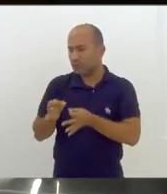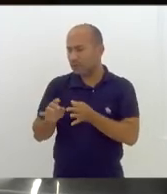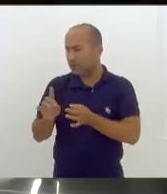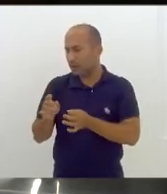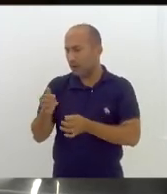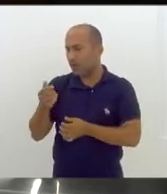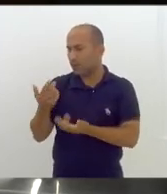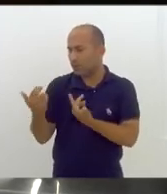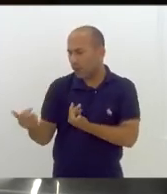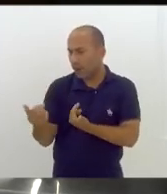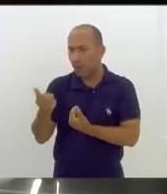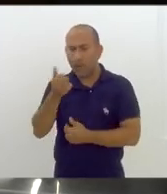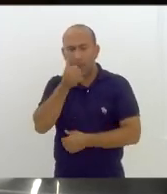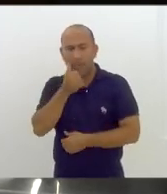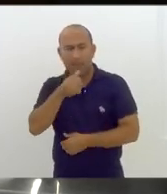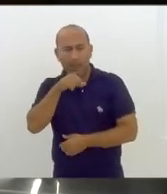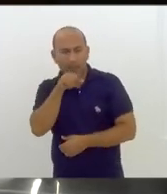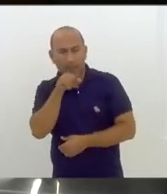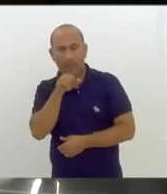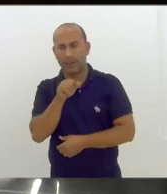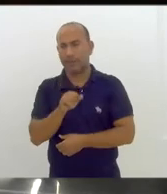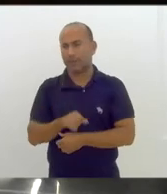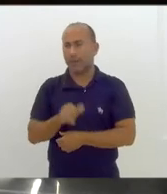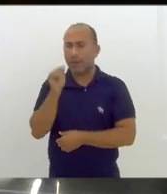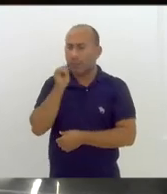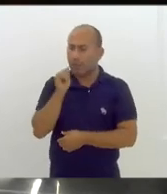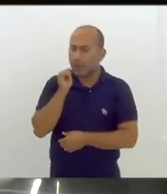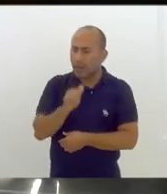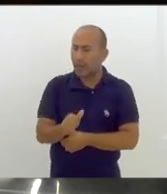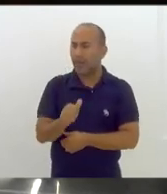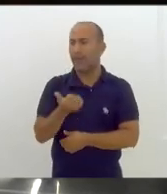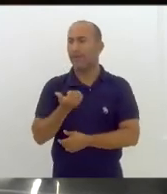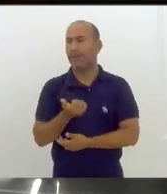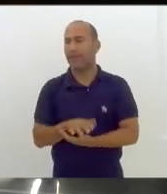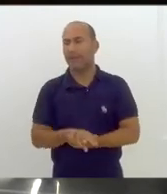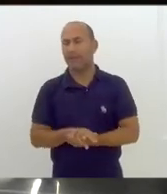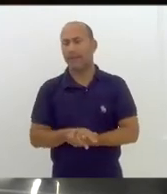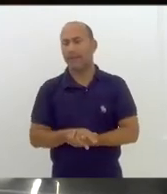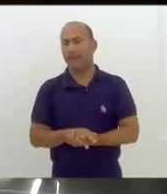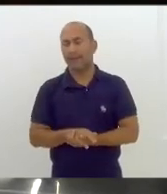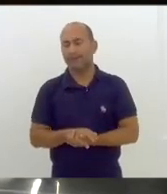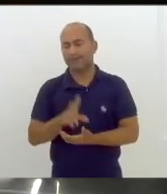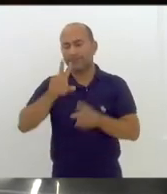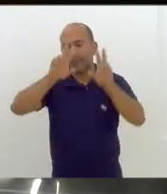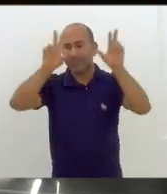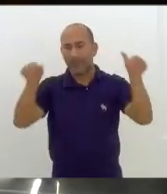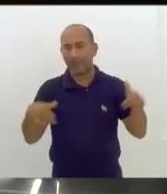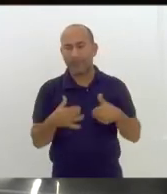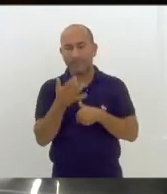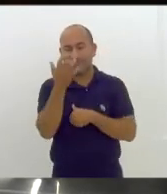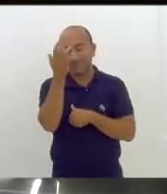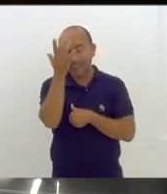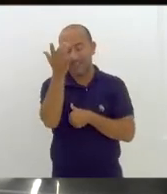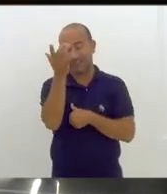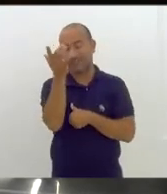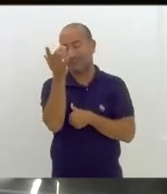uma mulher, de uma menina. Não é fácil trabalhar com esse tema. É um tema muito difícil, é um tema